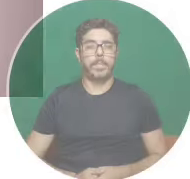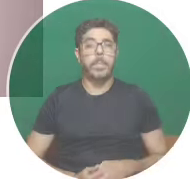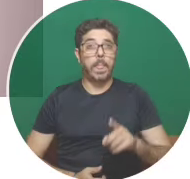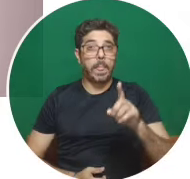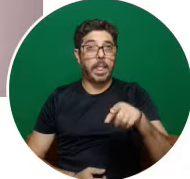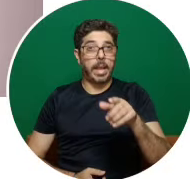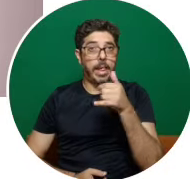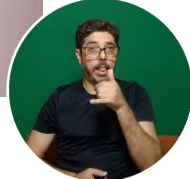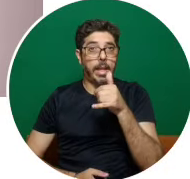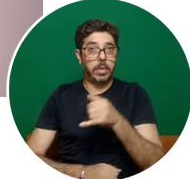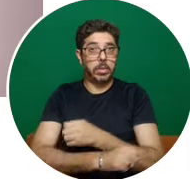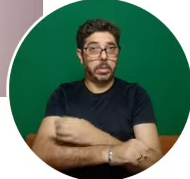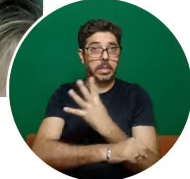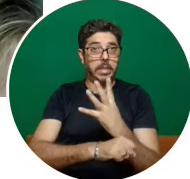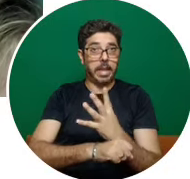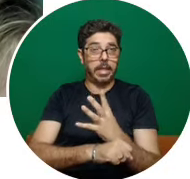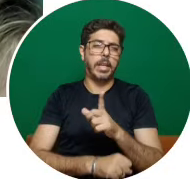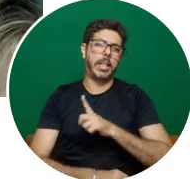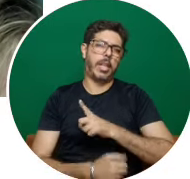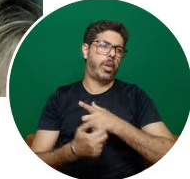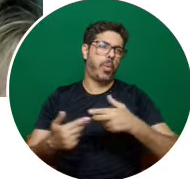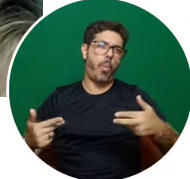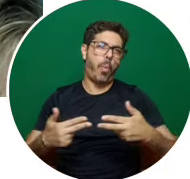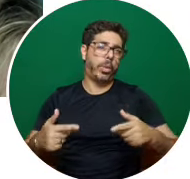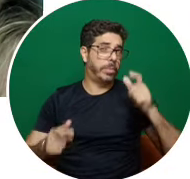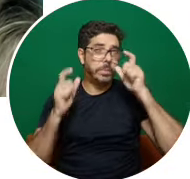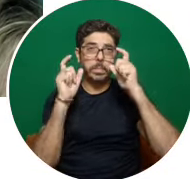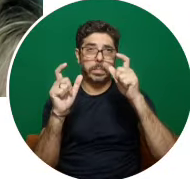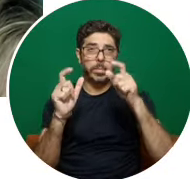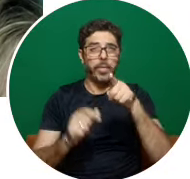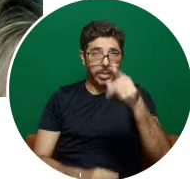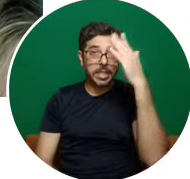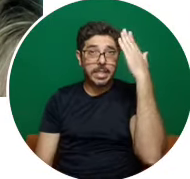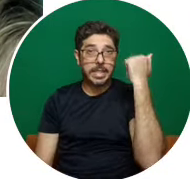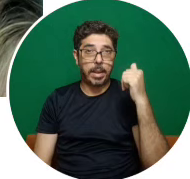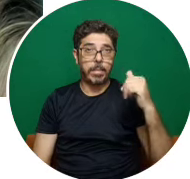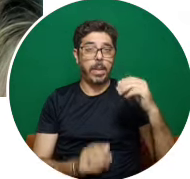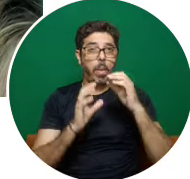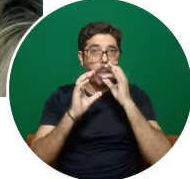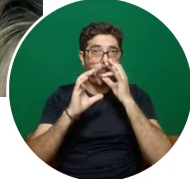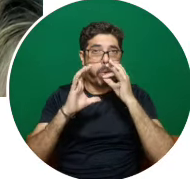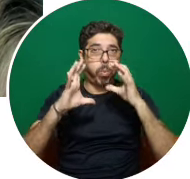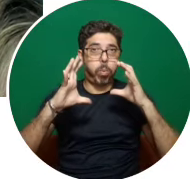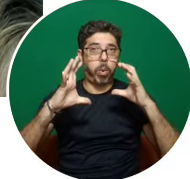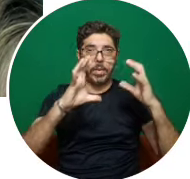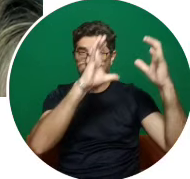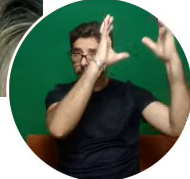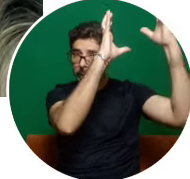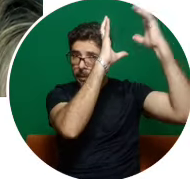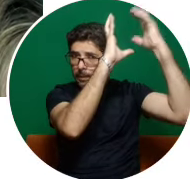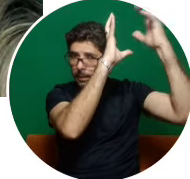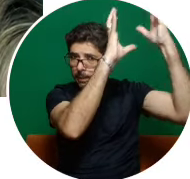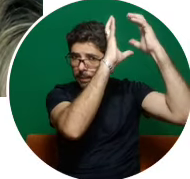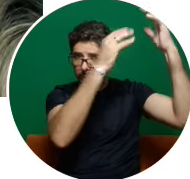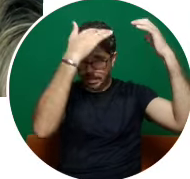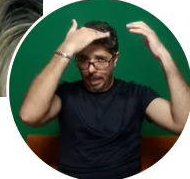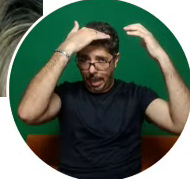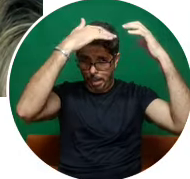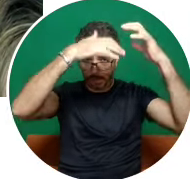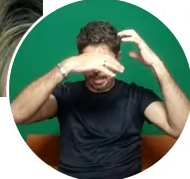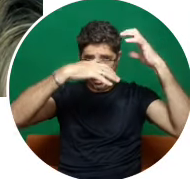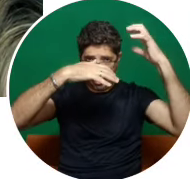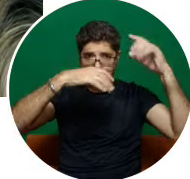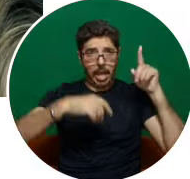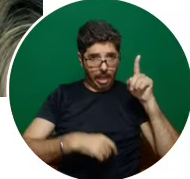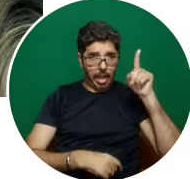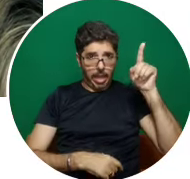Tem coisas muito interessantes na eletrostática. Sabia que se você esfregar um balão no cabelo, ele fica carregado? Isso fará com que o balão tenha um